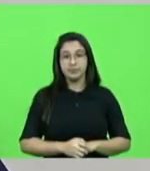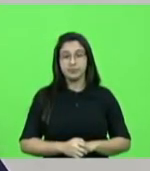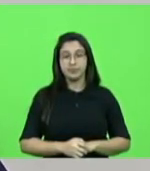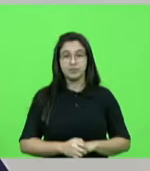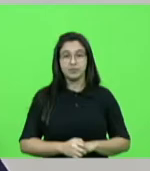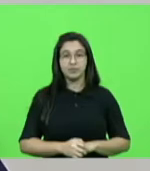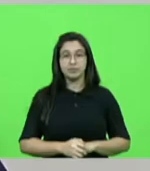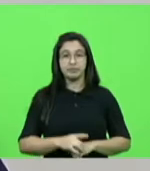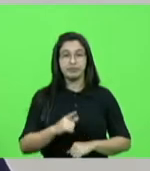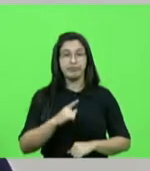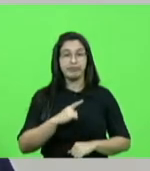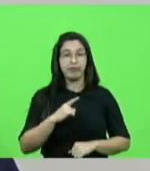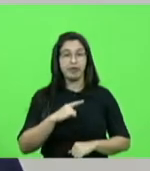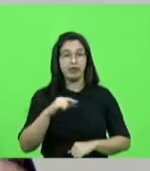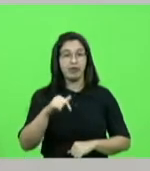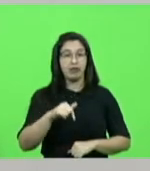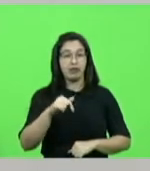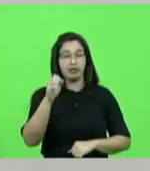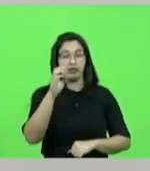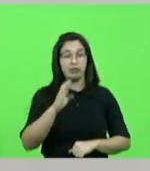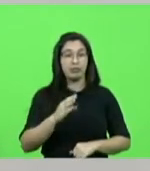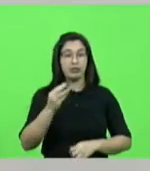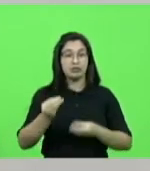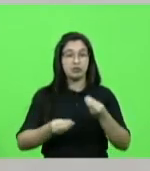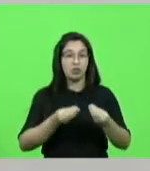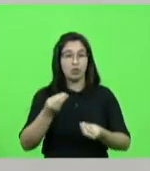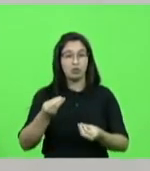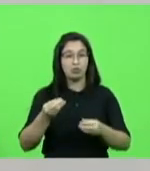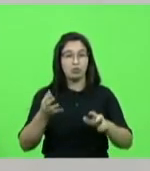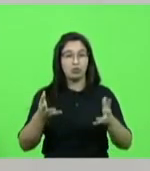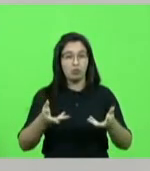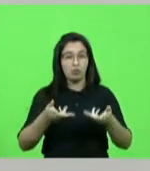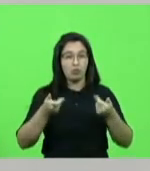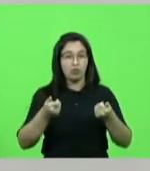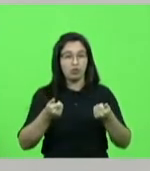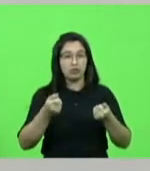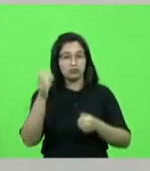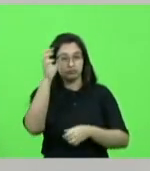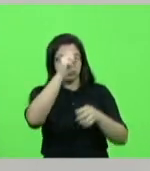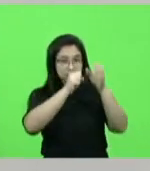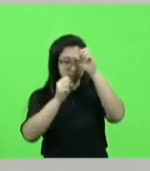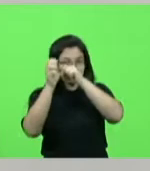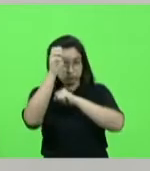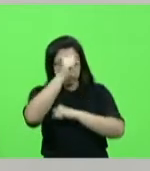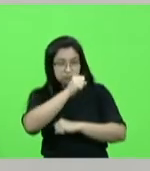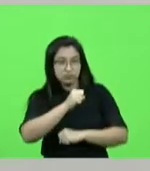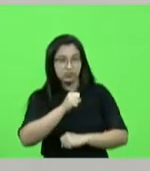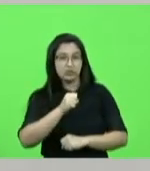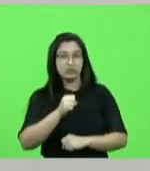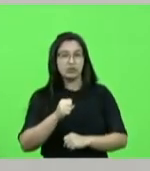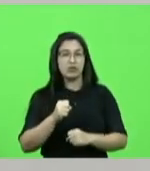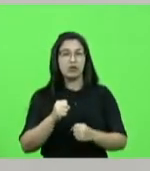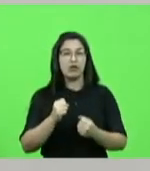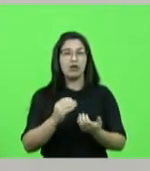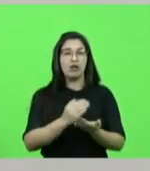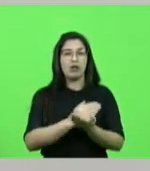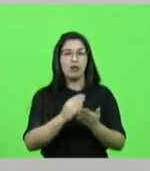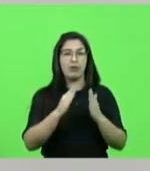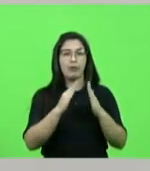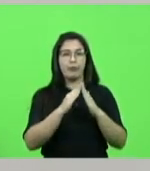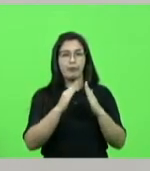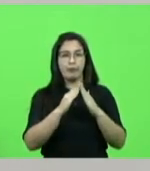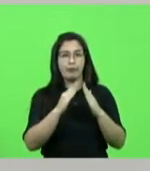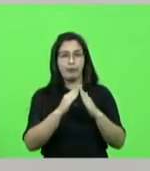Termos uma ideia, além da qualidade do aprendizado, tem famílias que colocam os filhos na escola para